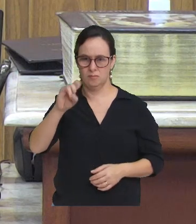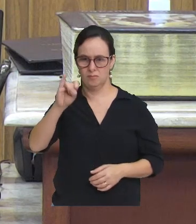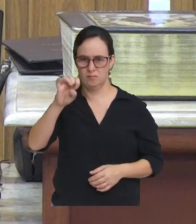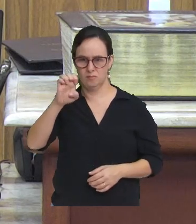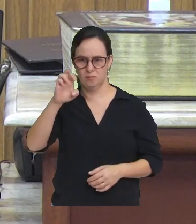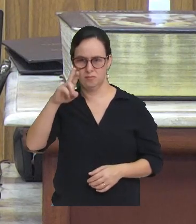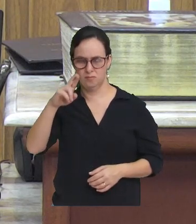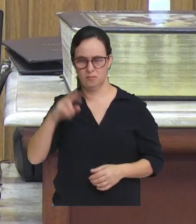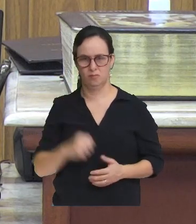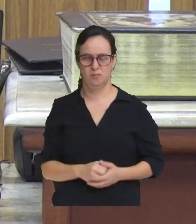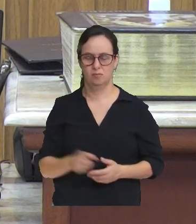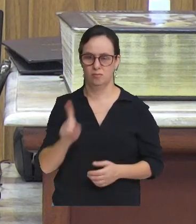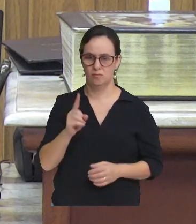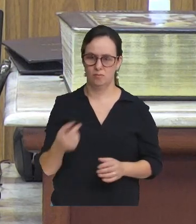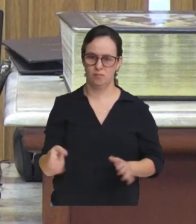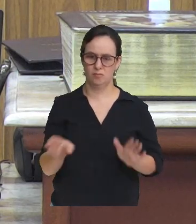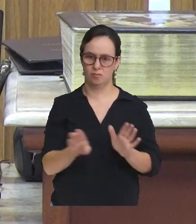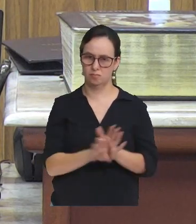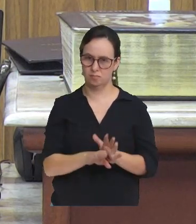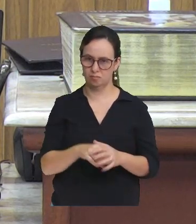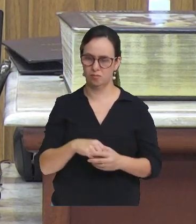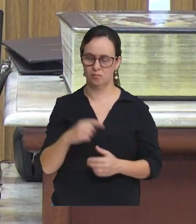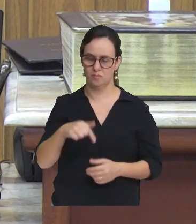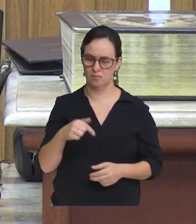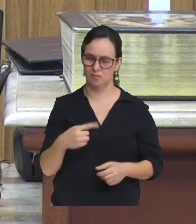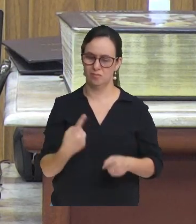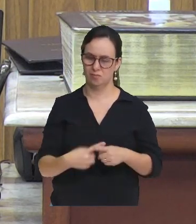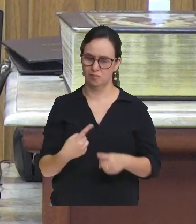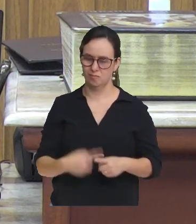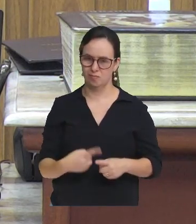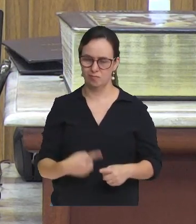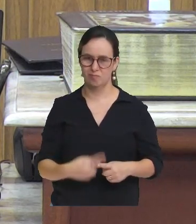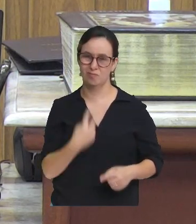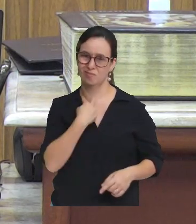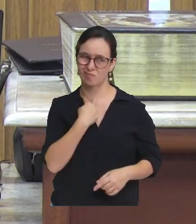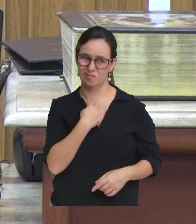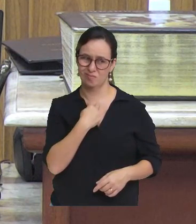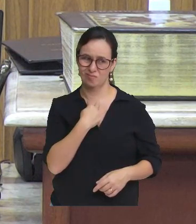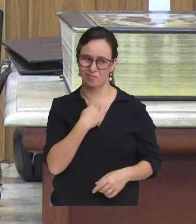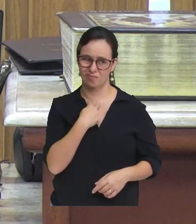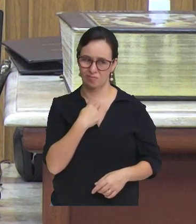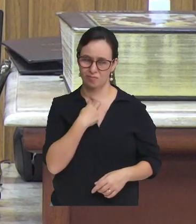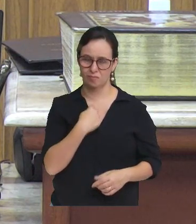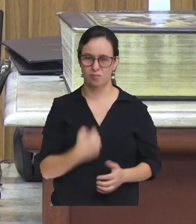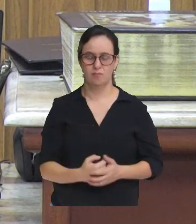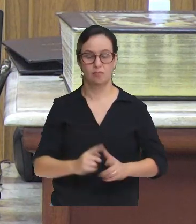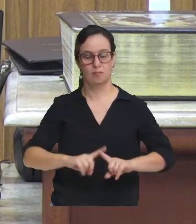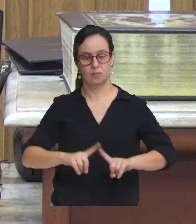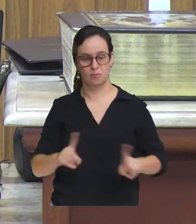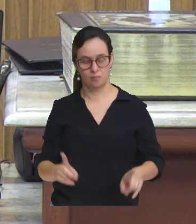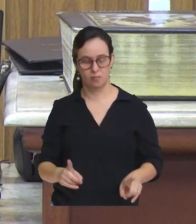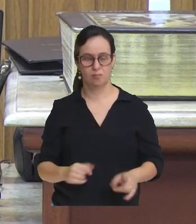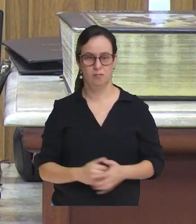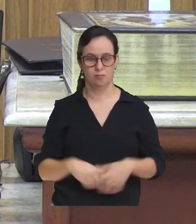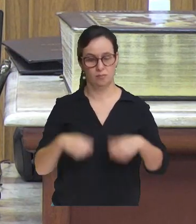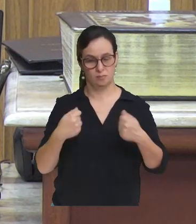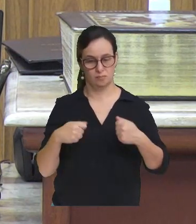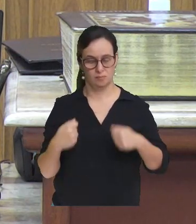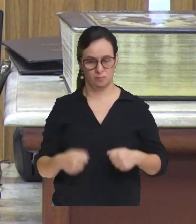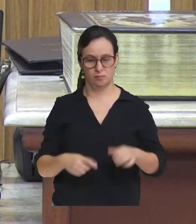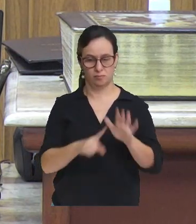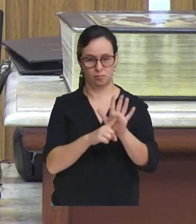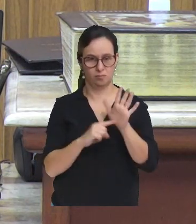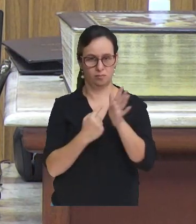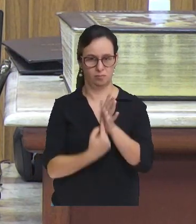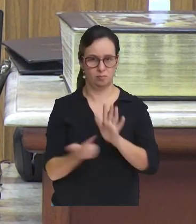já tinha assumido, infelizmente não pôde vir, e tenho certeza que ele pode trazer muitos esclarecimentos, viu, pastor Edinho, Comissão